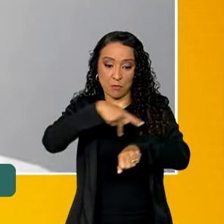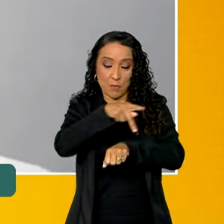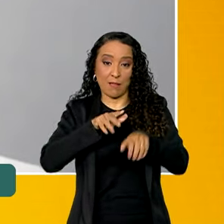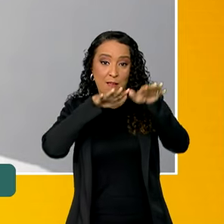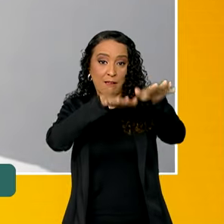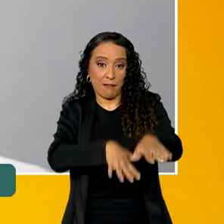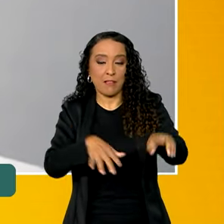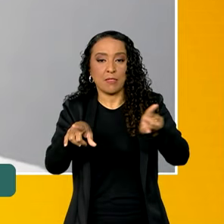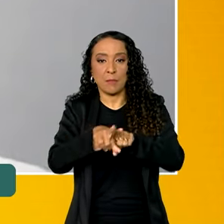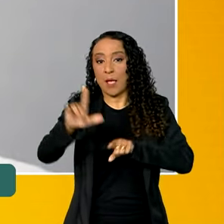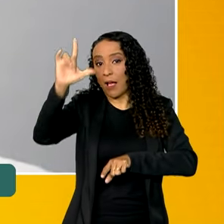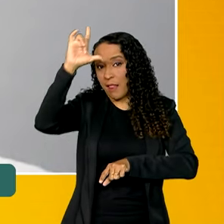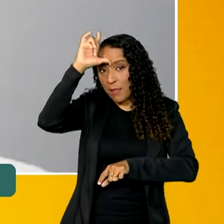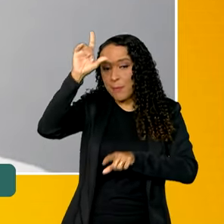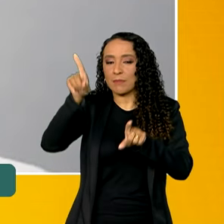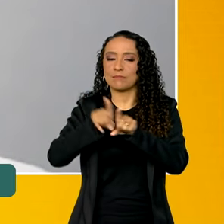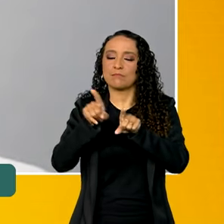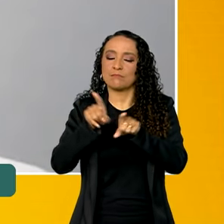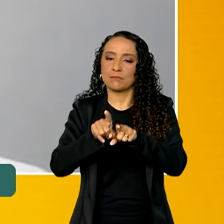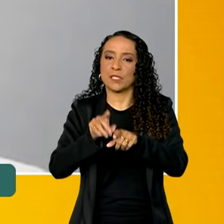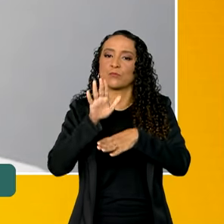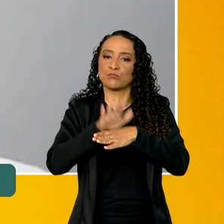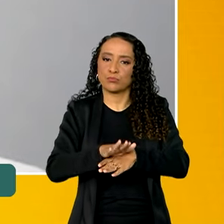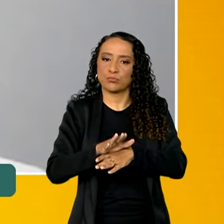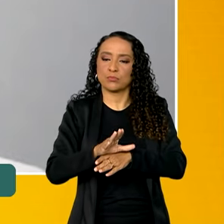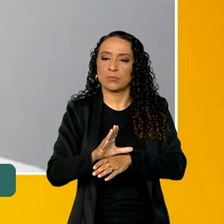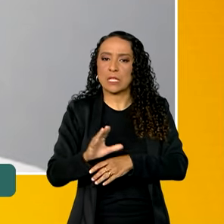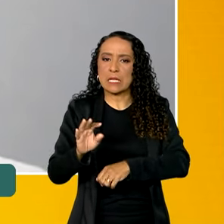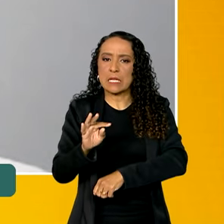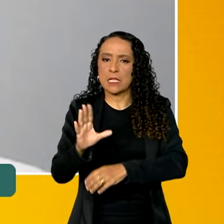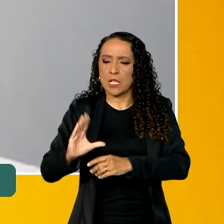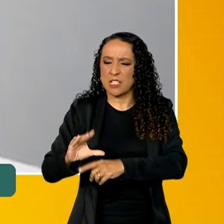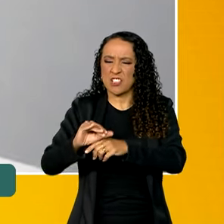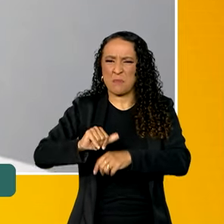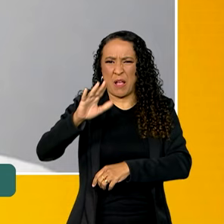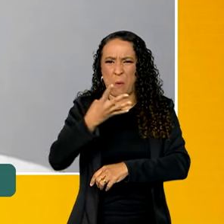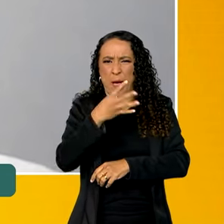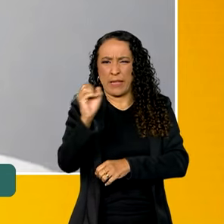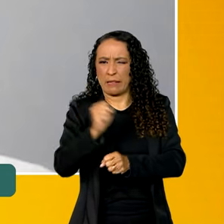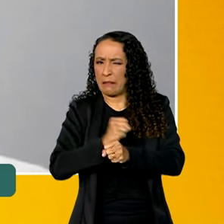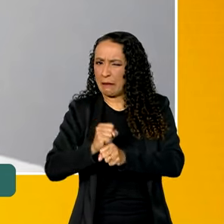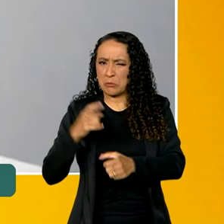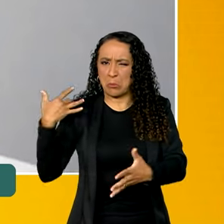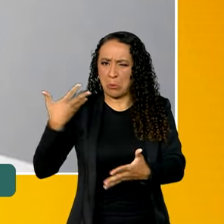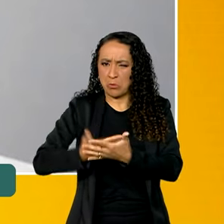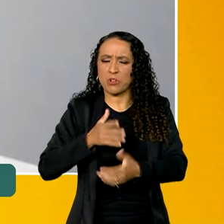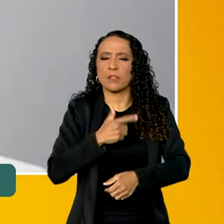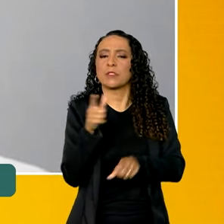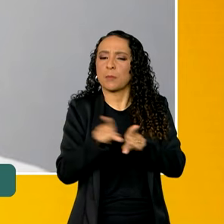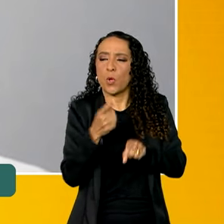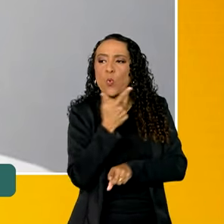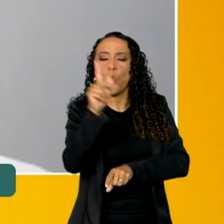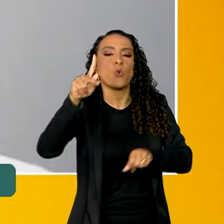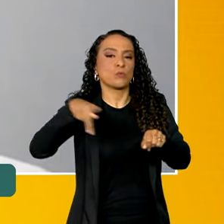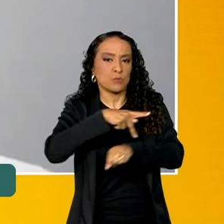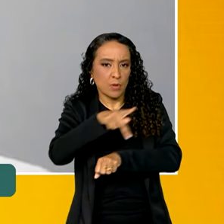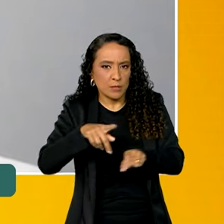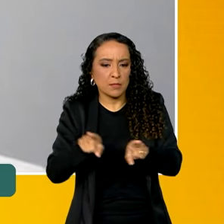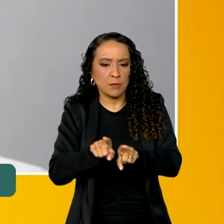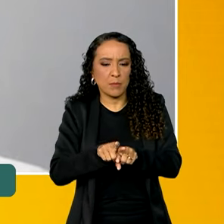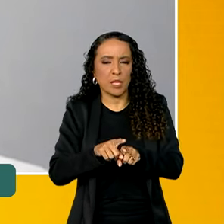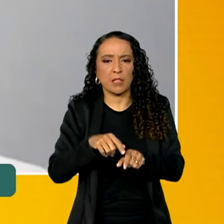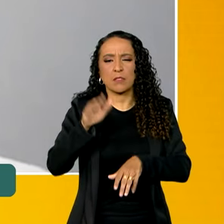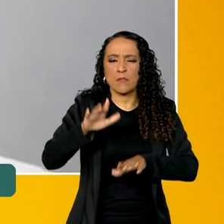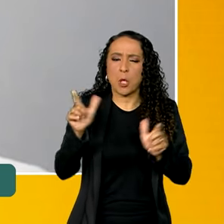com o governo da Alemanha, uma cooperação científica que já tem mais de 40 anos. E assim com outros países, claro, talvez em